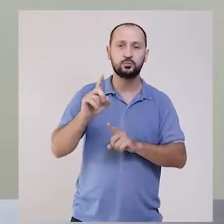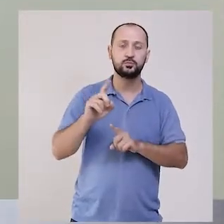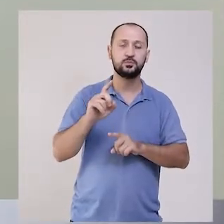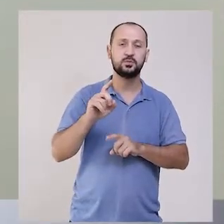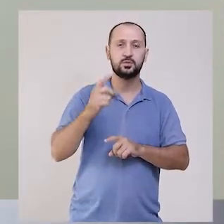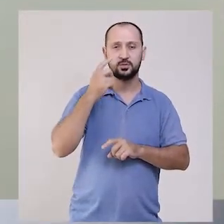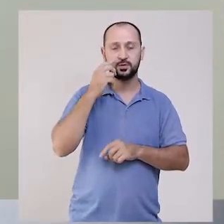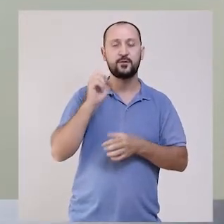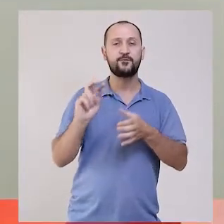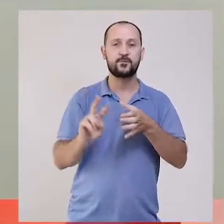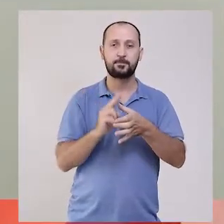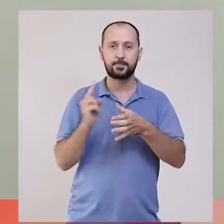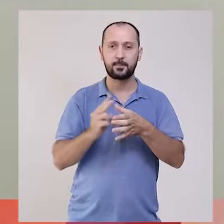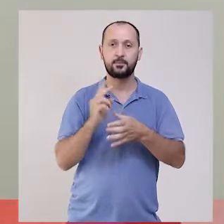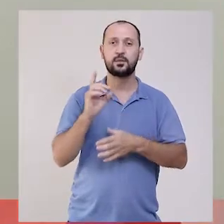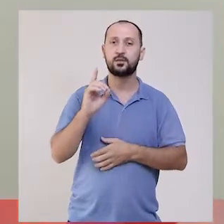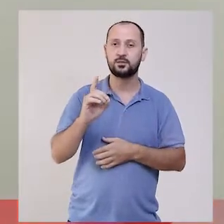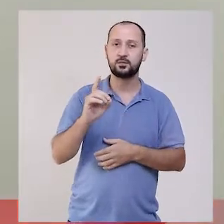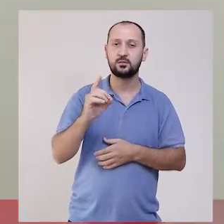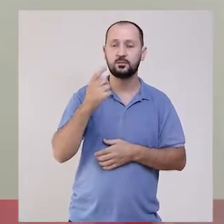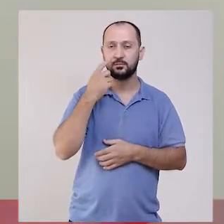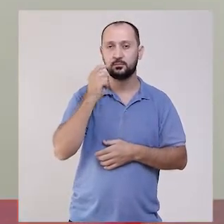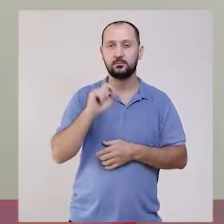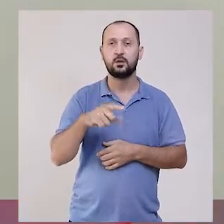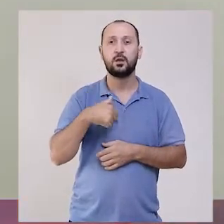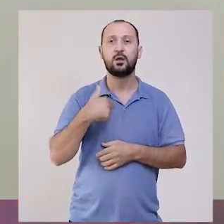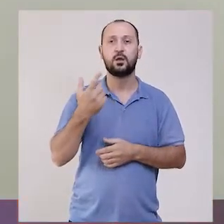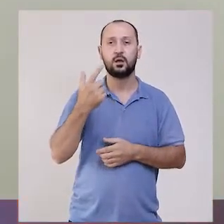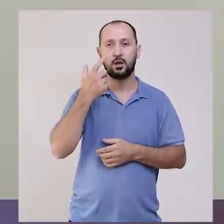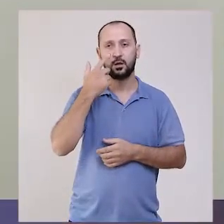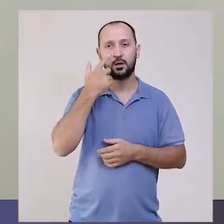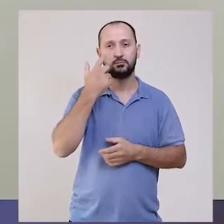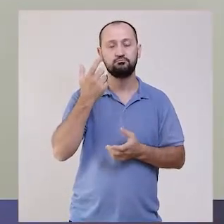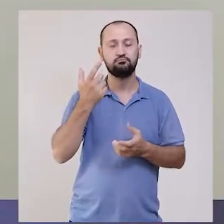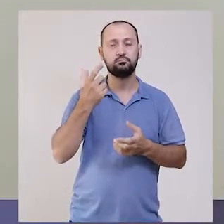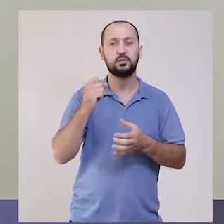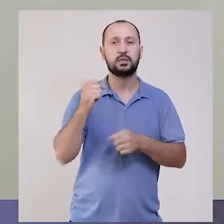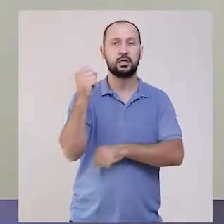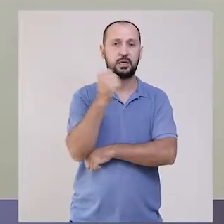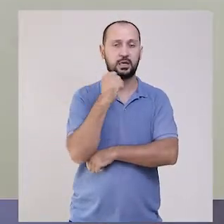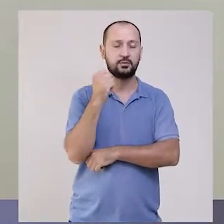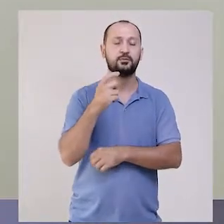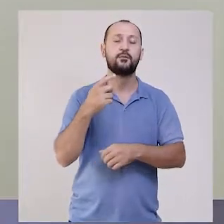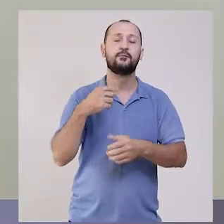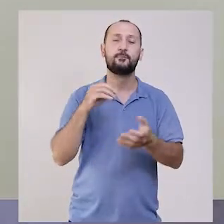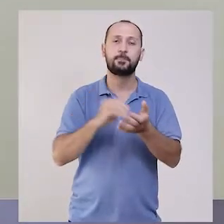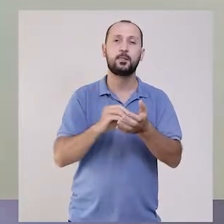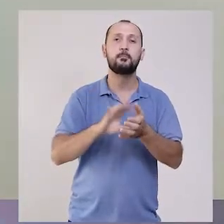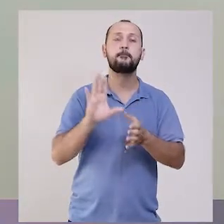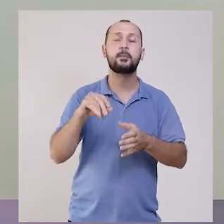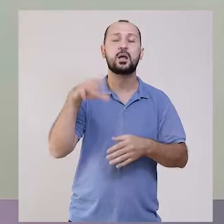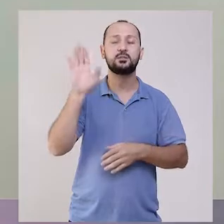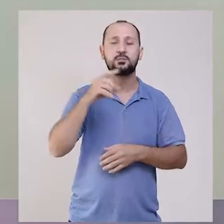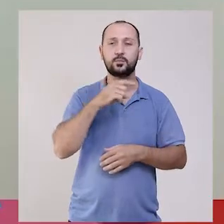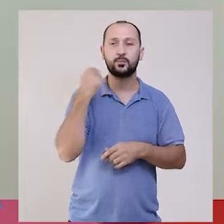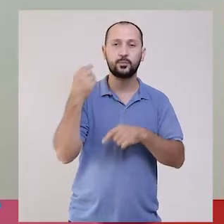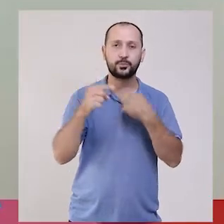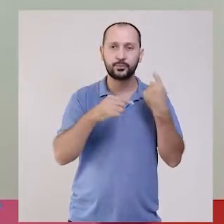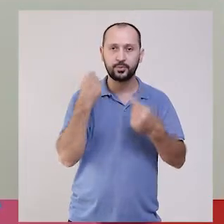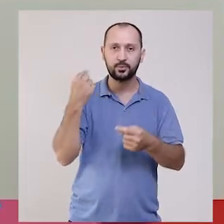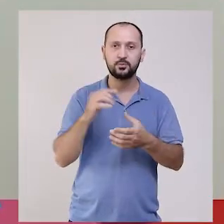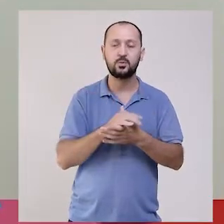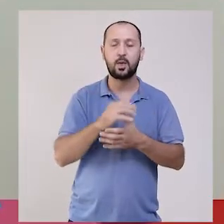elevada de vitamina D, os casos foram menos graves. A maior